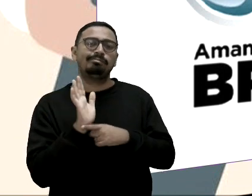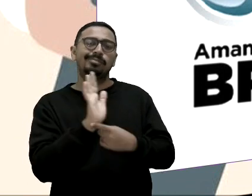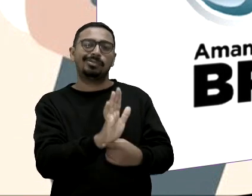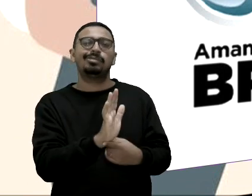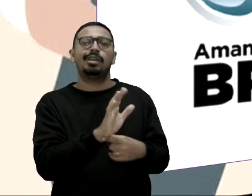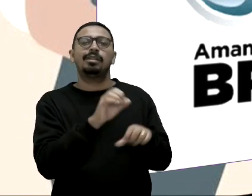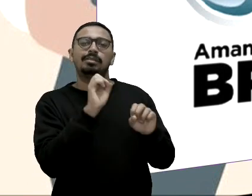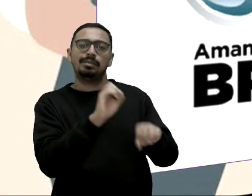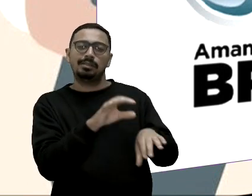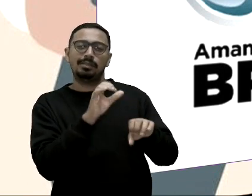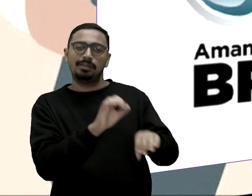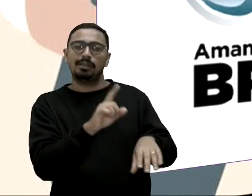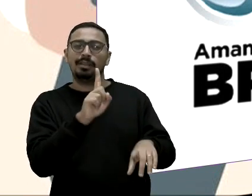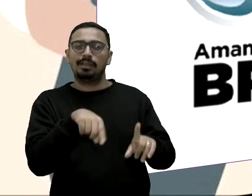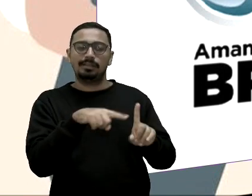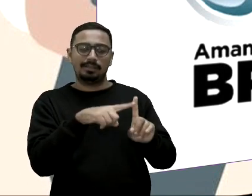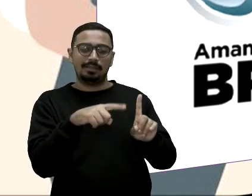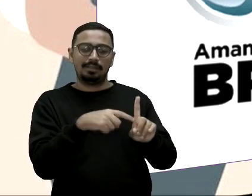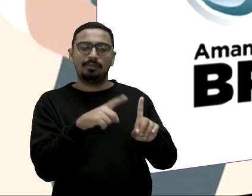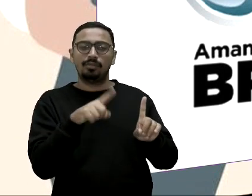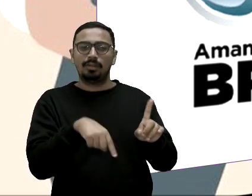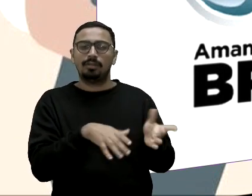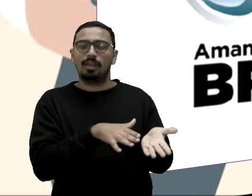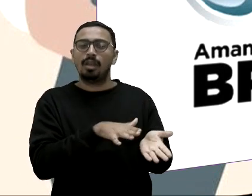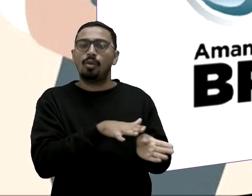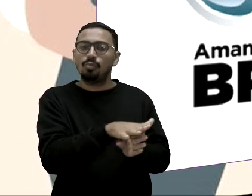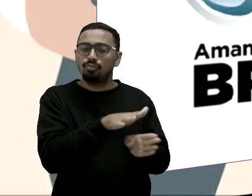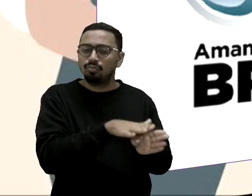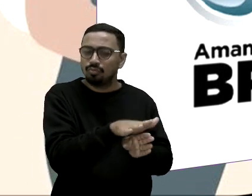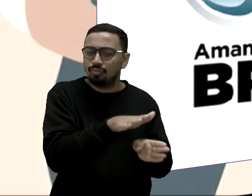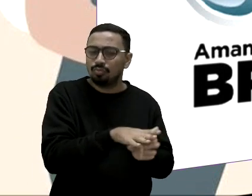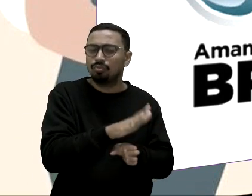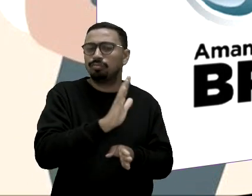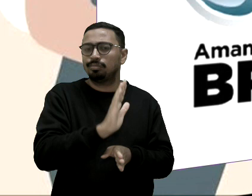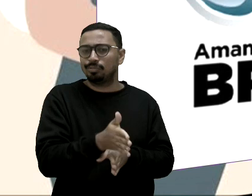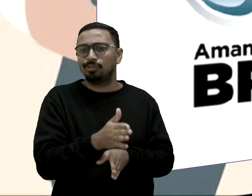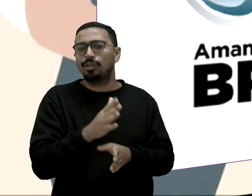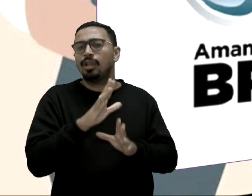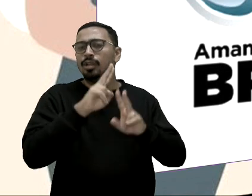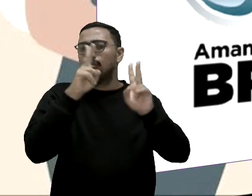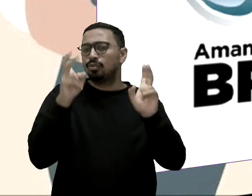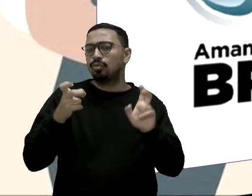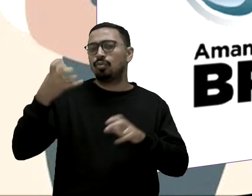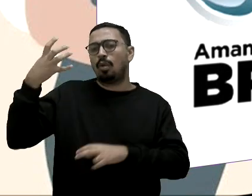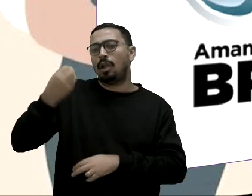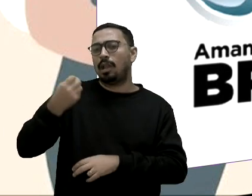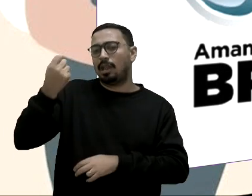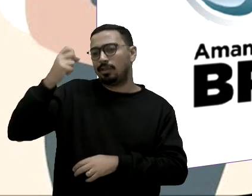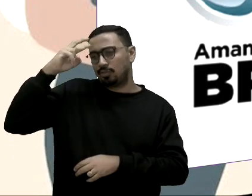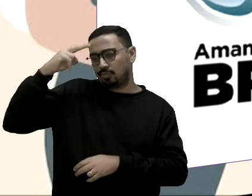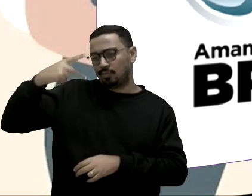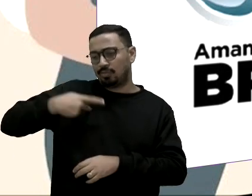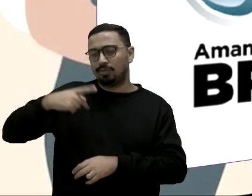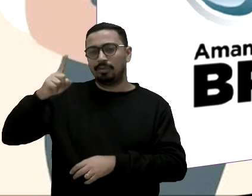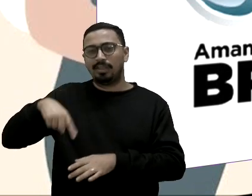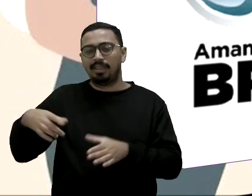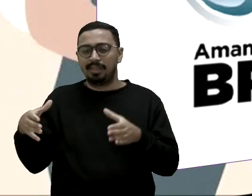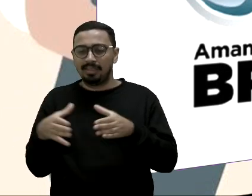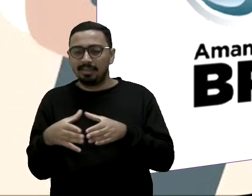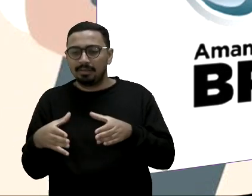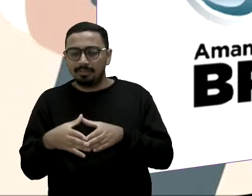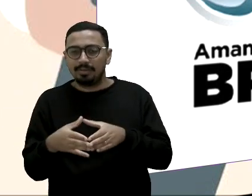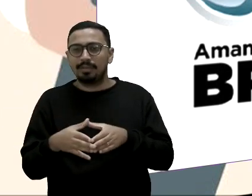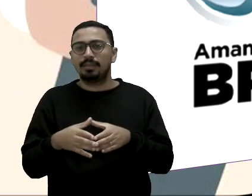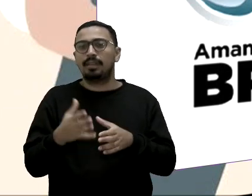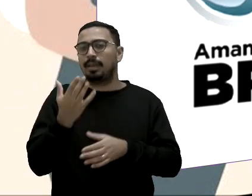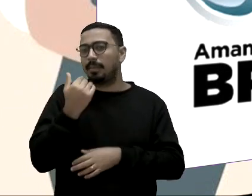a identificar essa gestante também nas orientações referentes ao aleitamento. Então, quando a equipe do Amamenta Alimenta faz